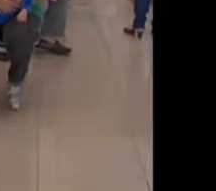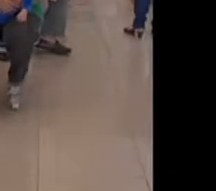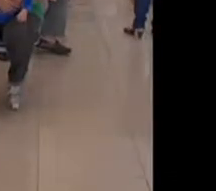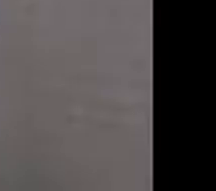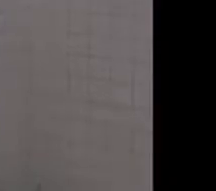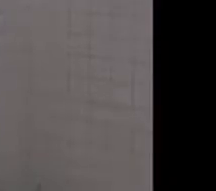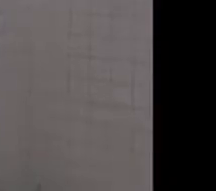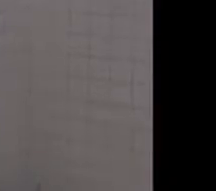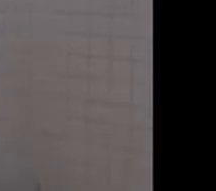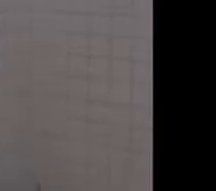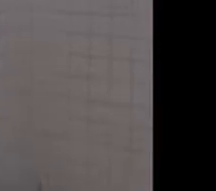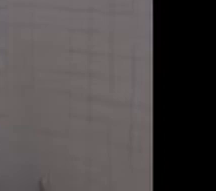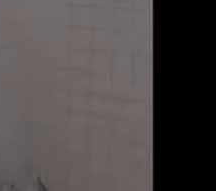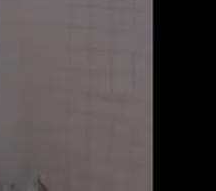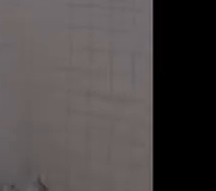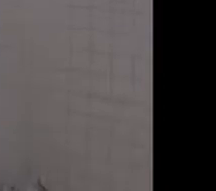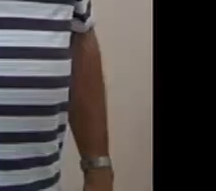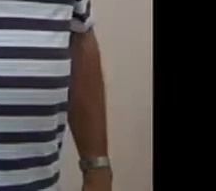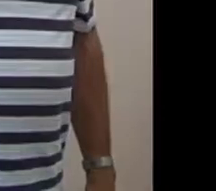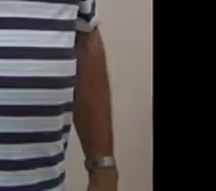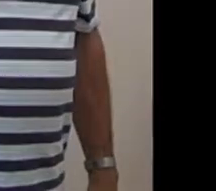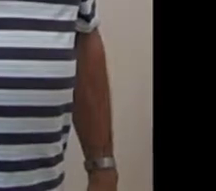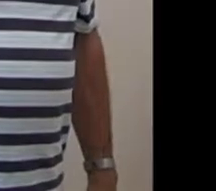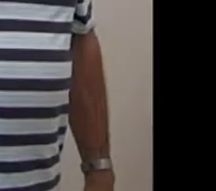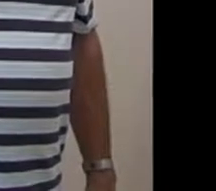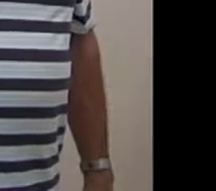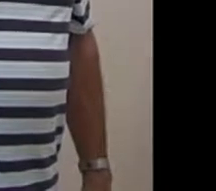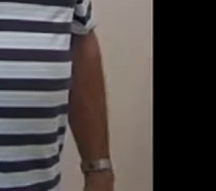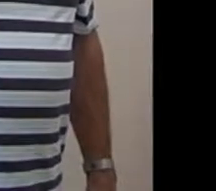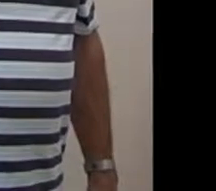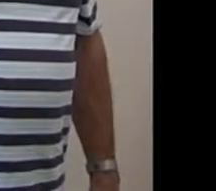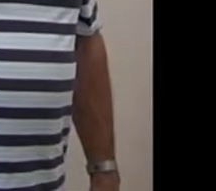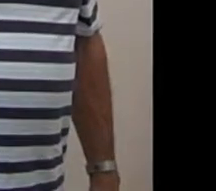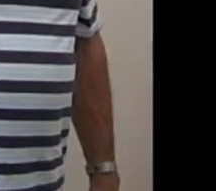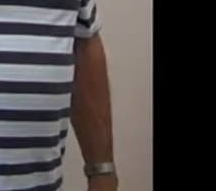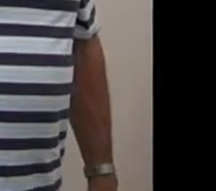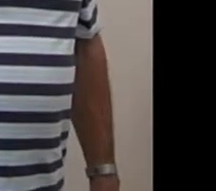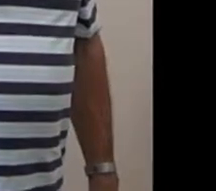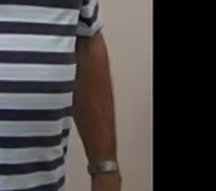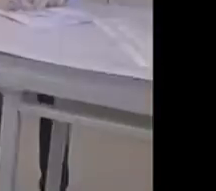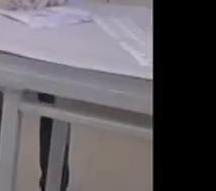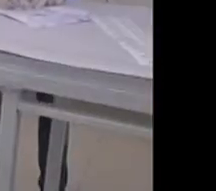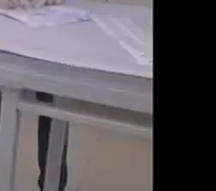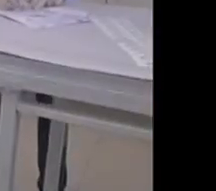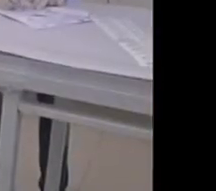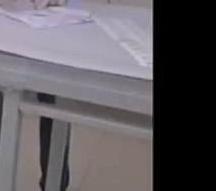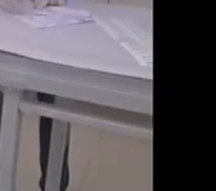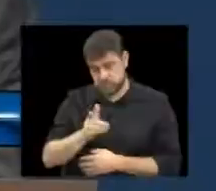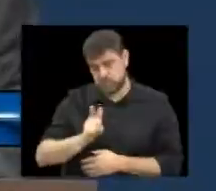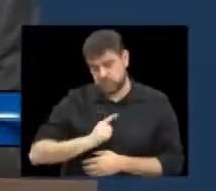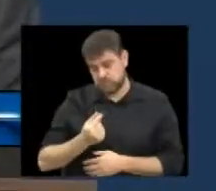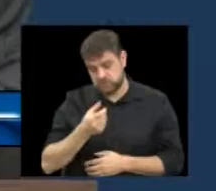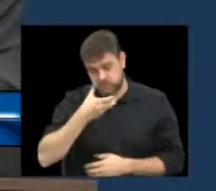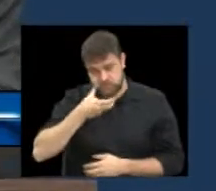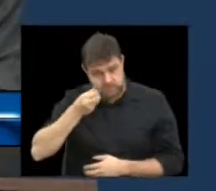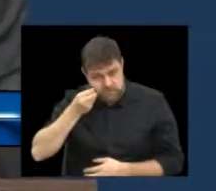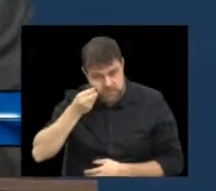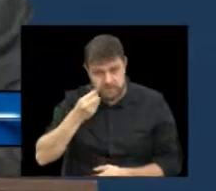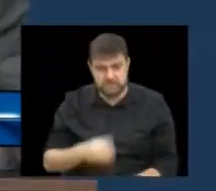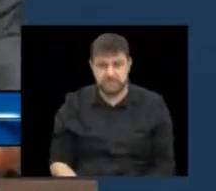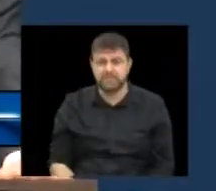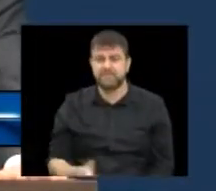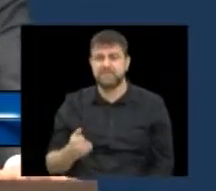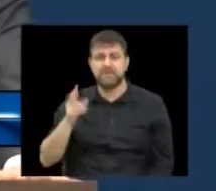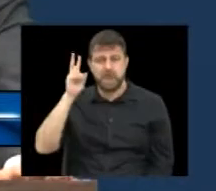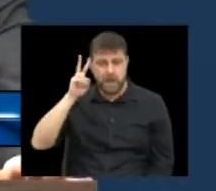vai ter um congelamento no orçamento e, segundo Tourinho, já para este ano teve uma diminuição de 30 milhões de reais. Quero lembrar que ano